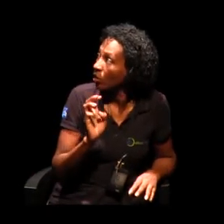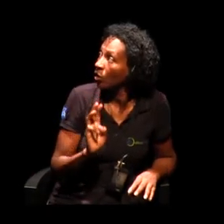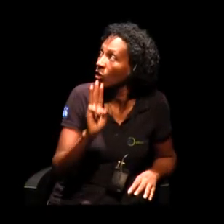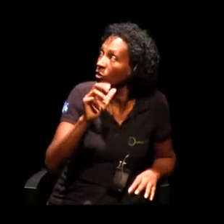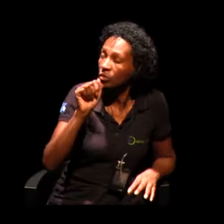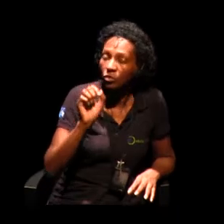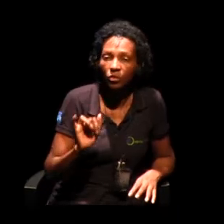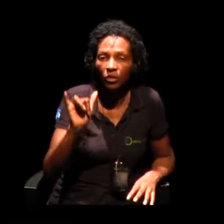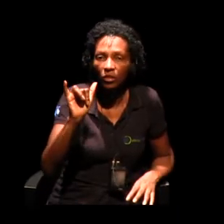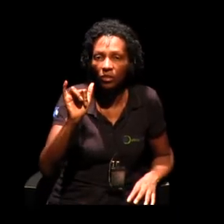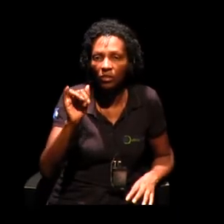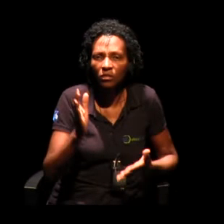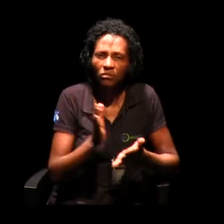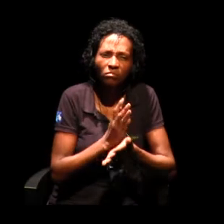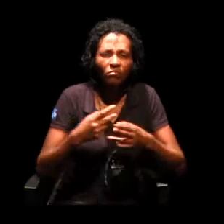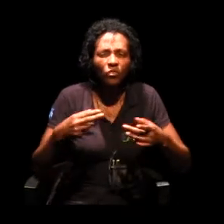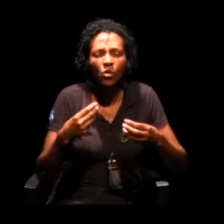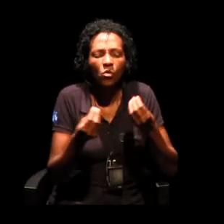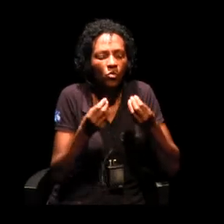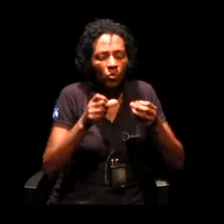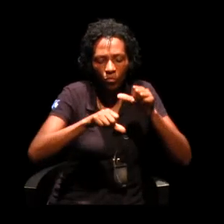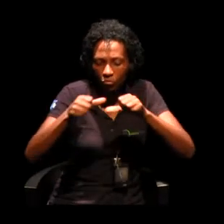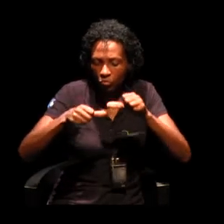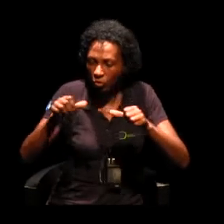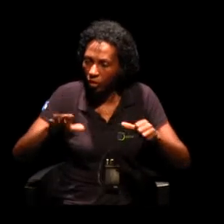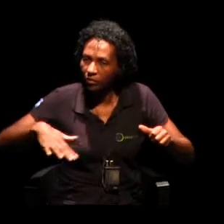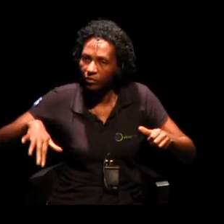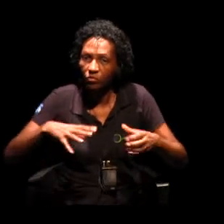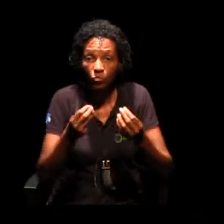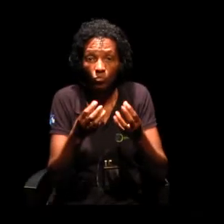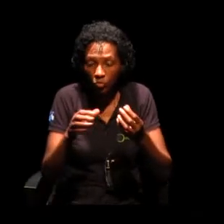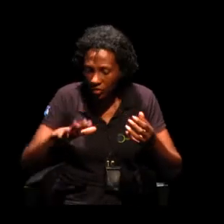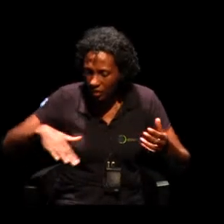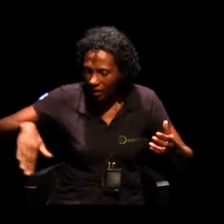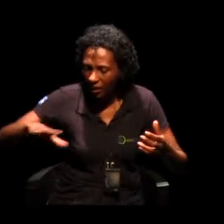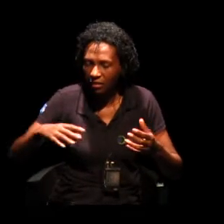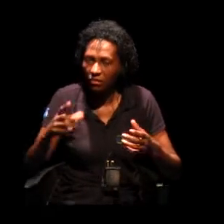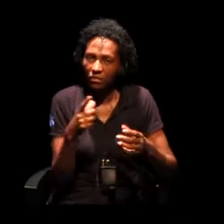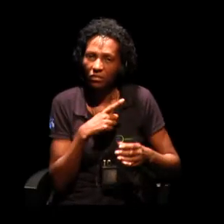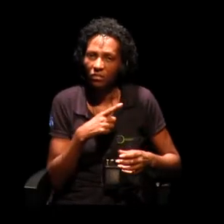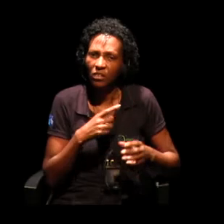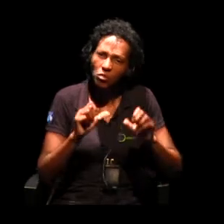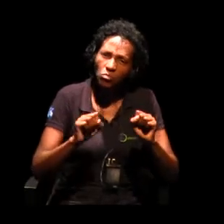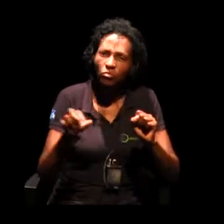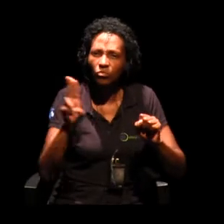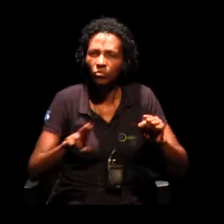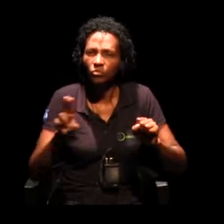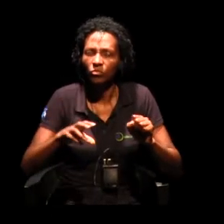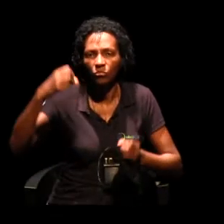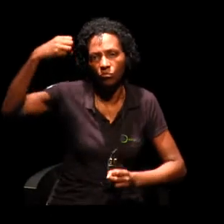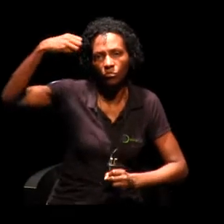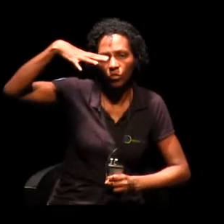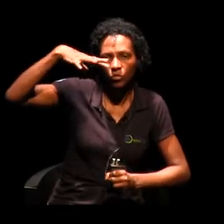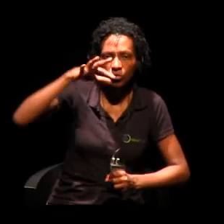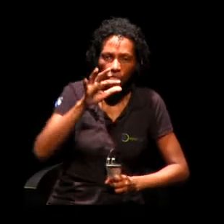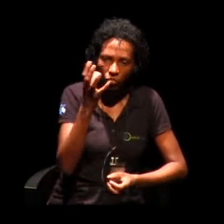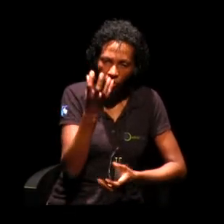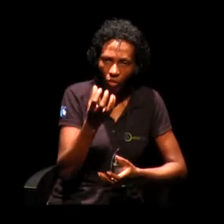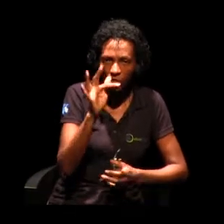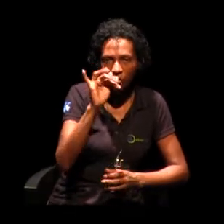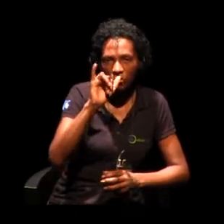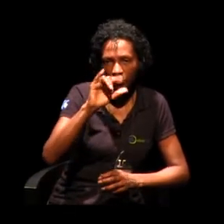uma das coisas sobre as quais me referi. Como transformar esse espaço? Há muito espaço que